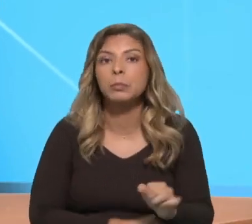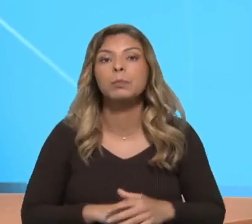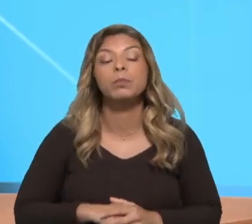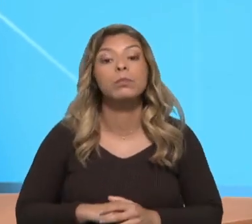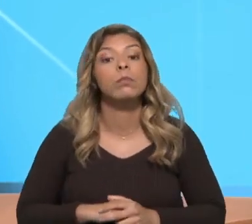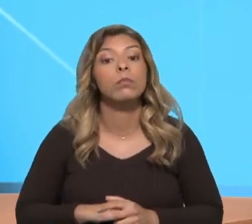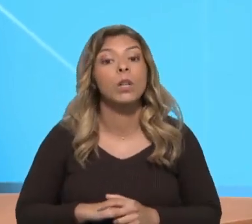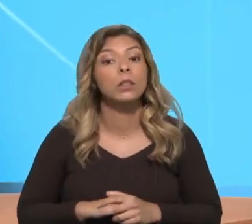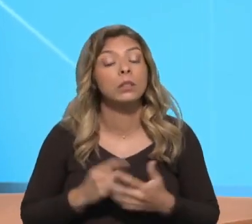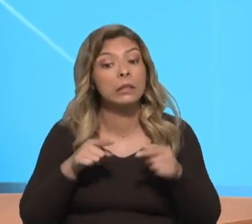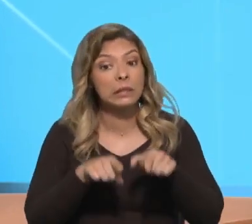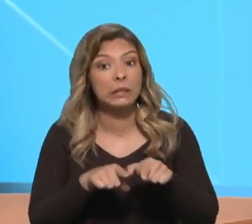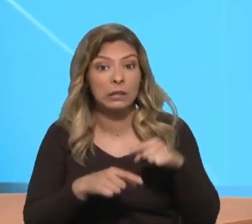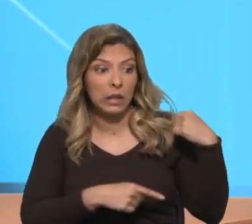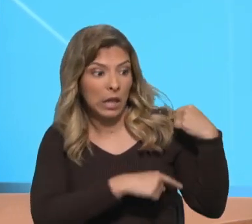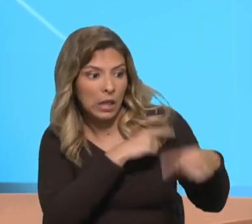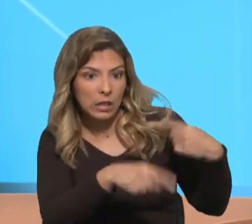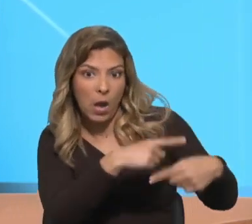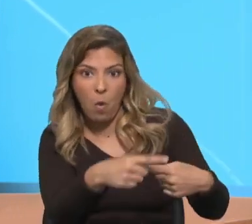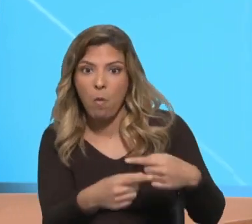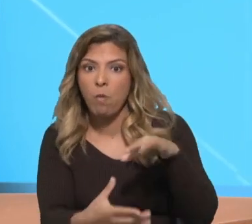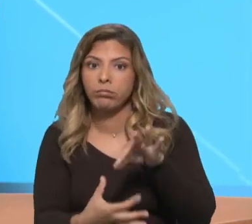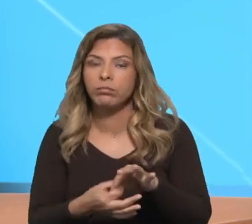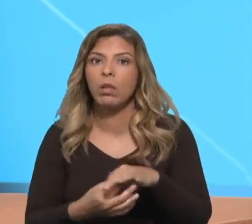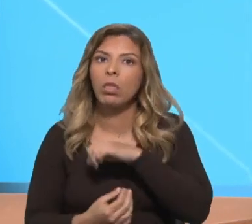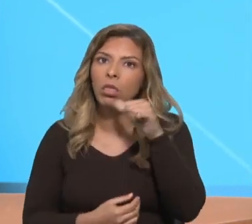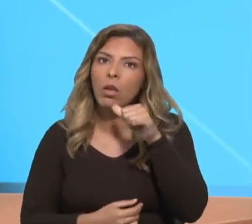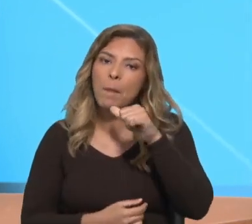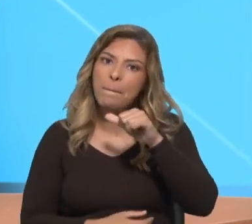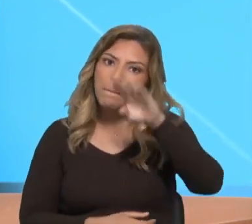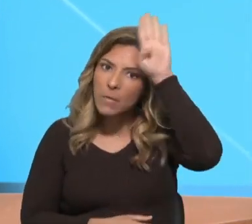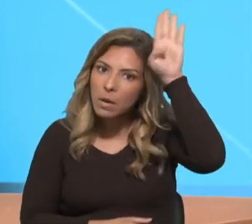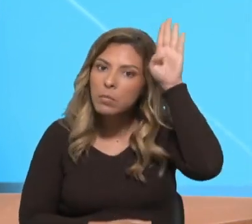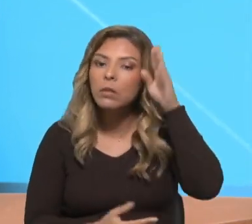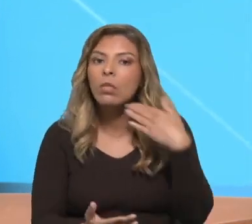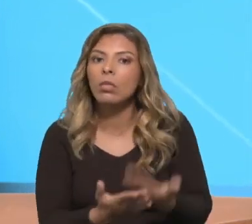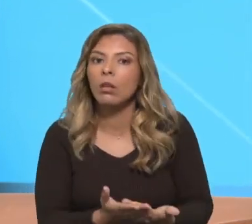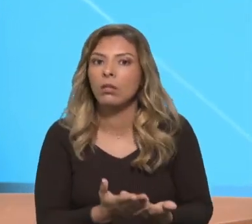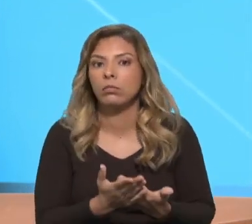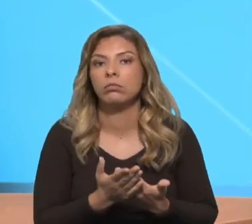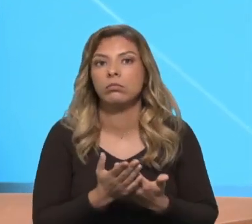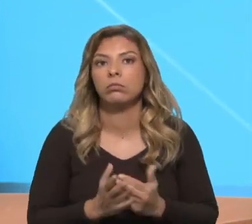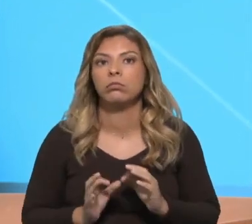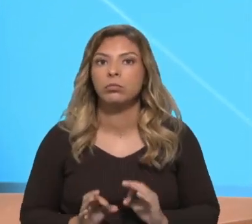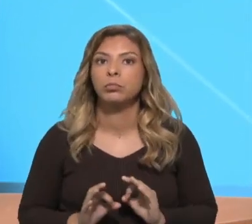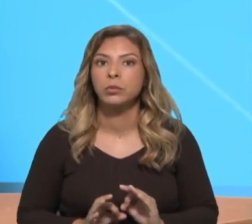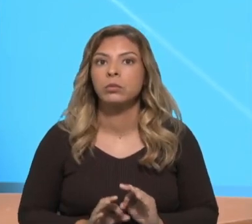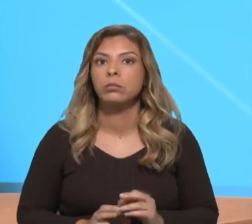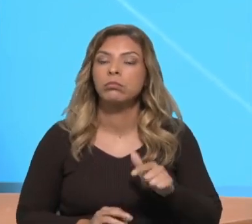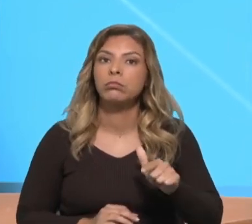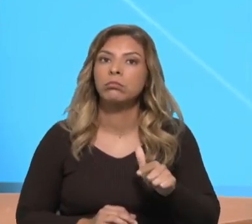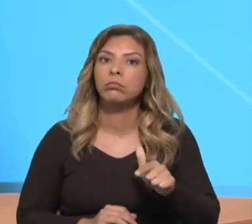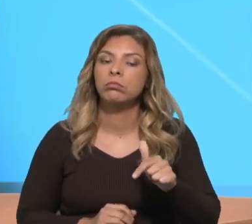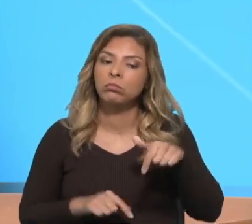Aliás, esta tradição de ser o clero de Roma a eleger o Papa faz com que, ou pelo menos é sinalizada ainda